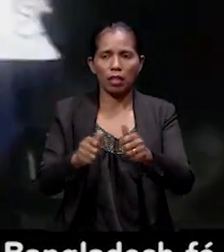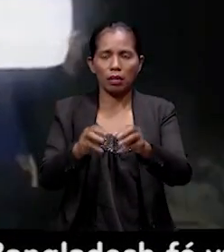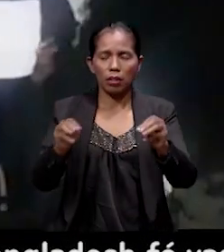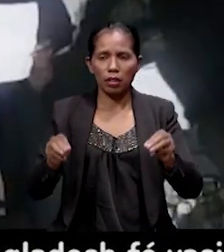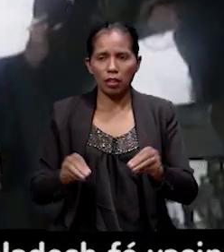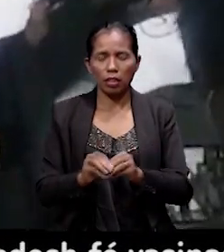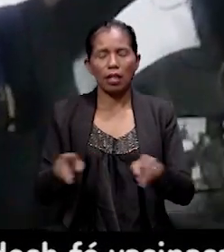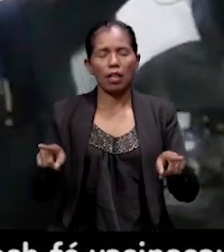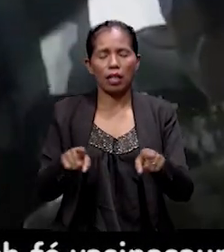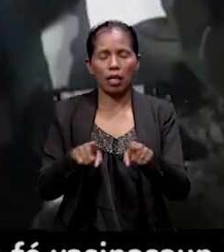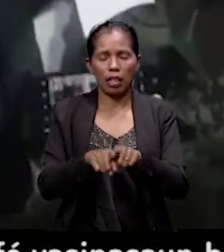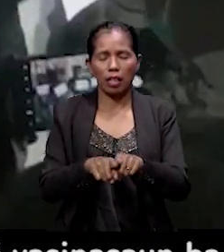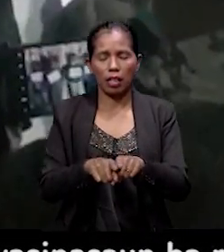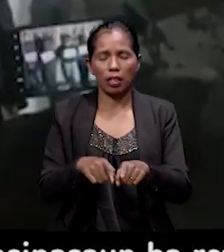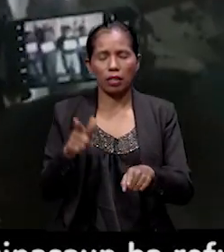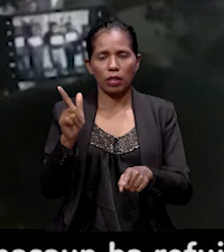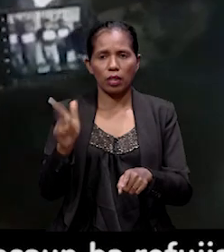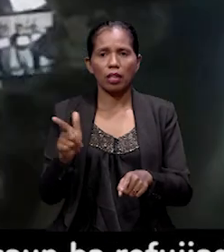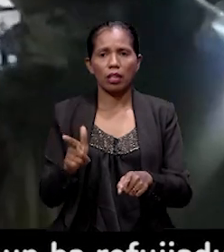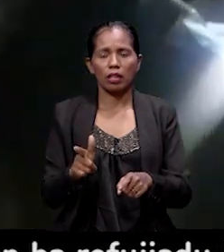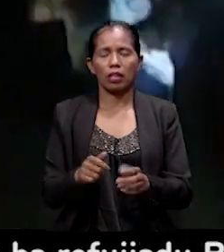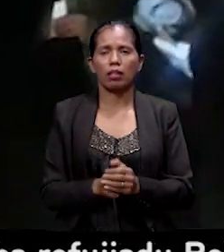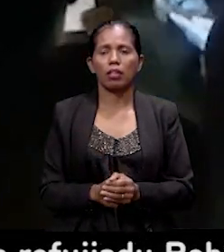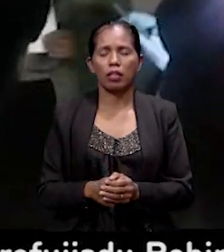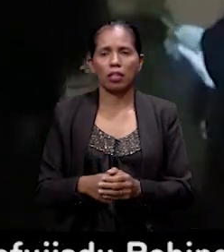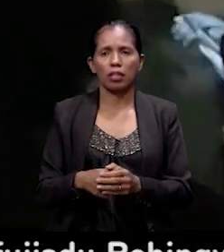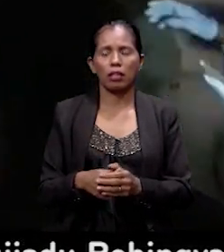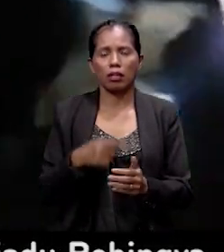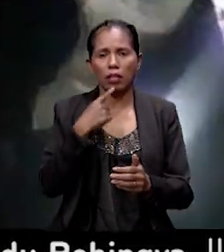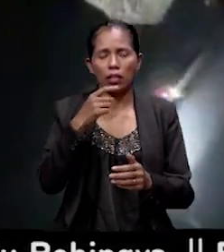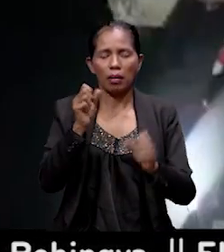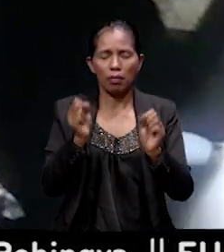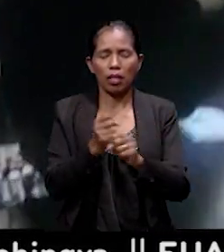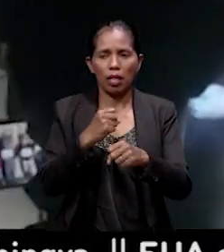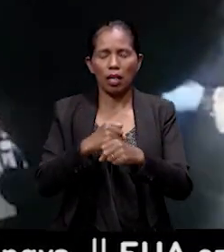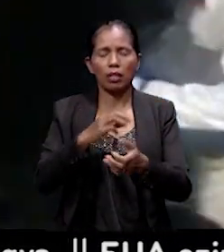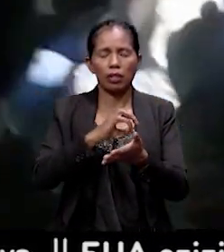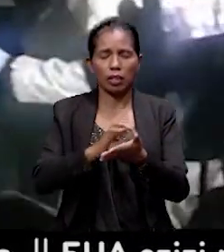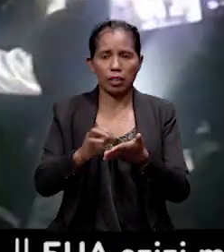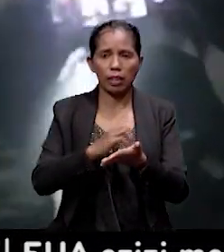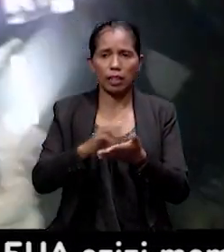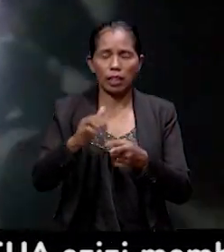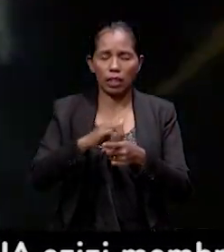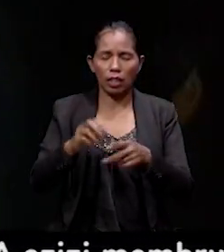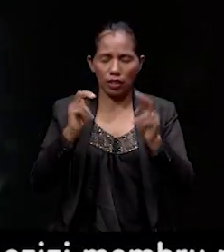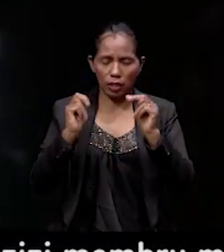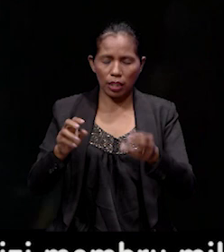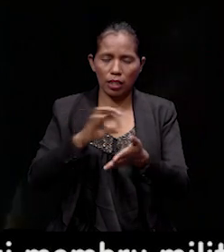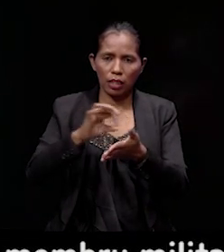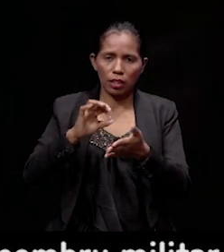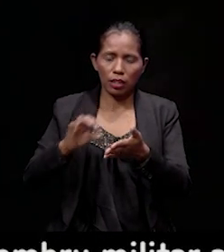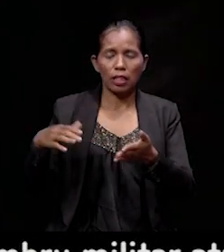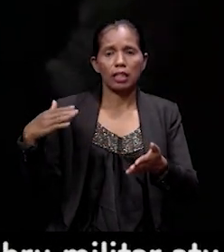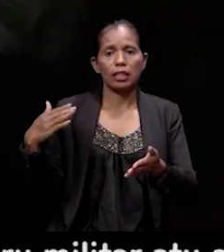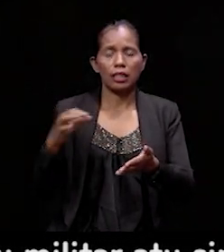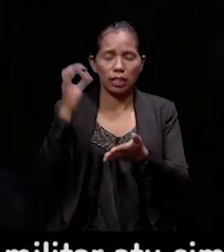sakti manekuan rai klarang no persaudaraan setia hati terate, bela halau treino, mai beteng ki regista i Sekretario Estado Juventuri